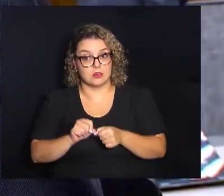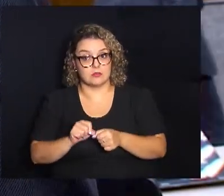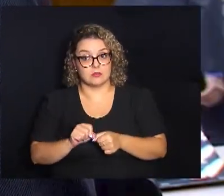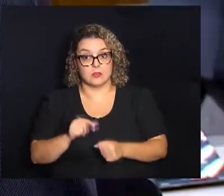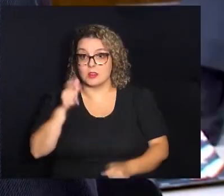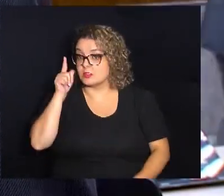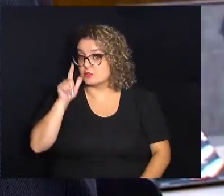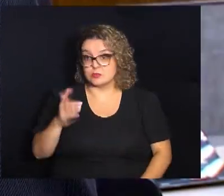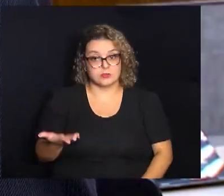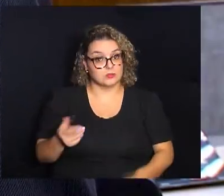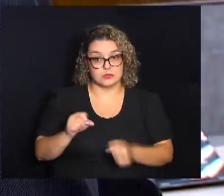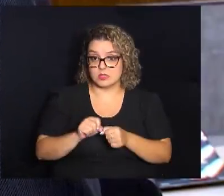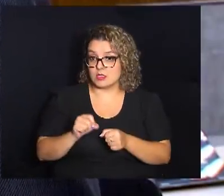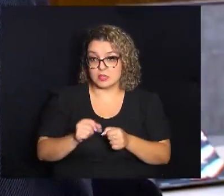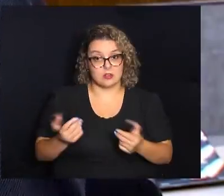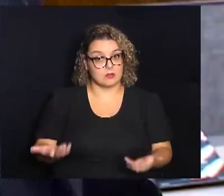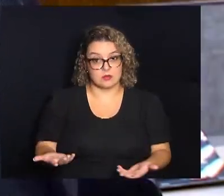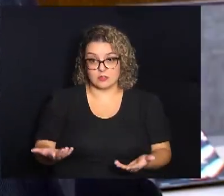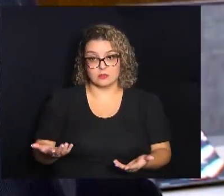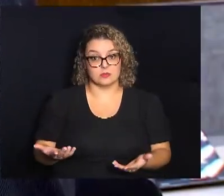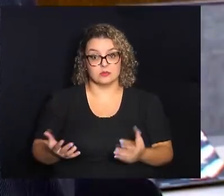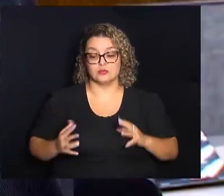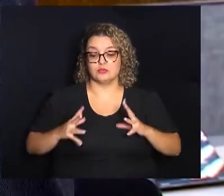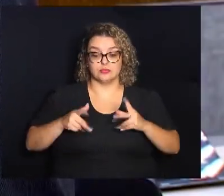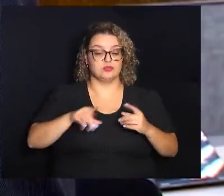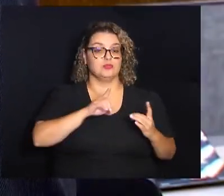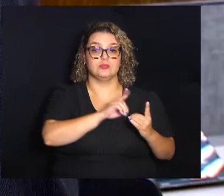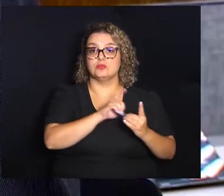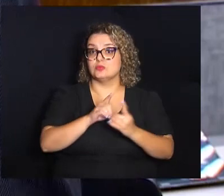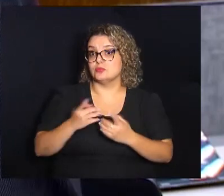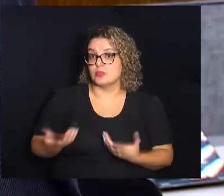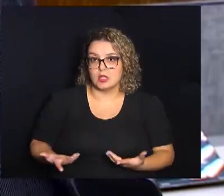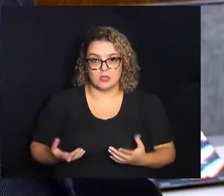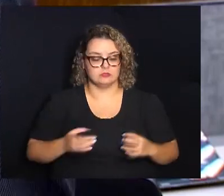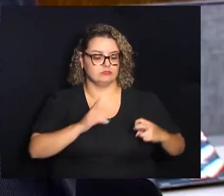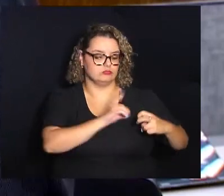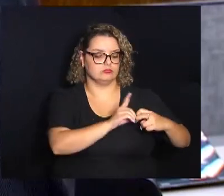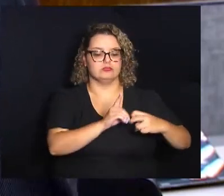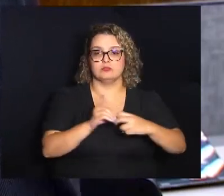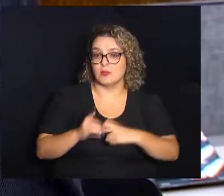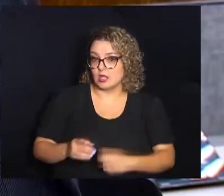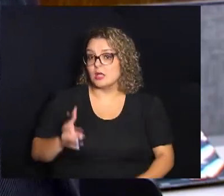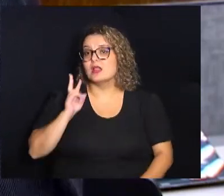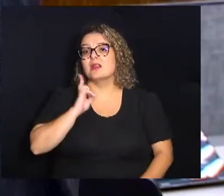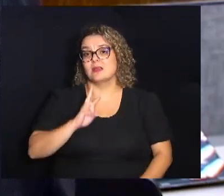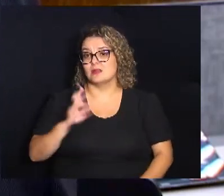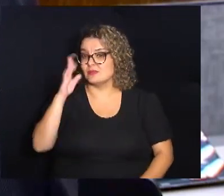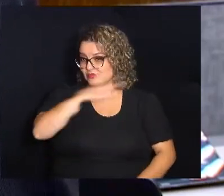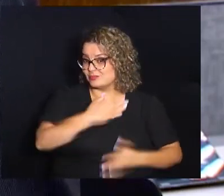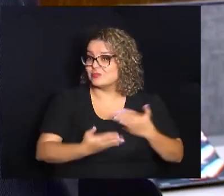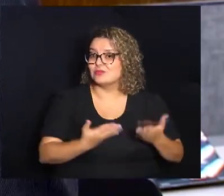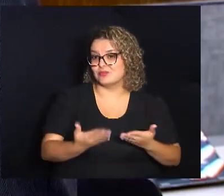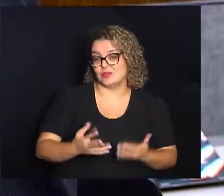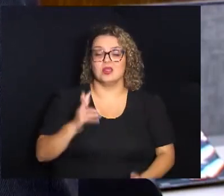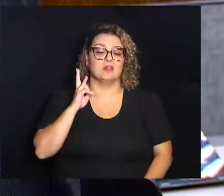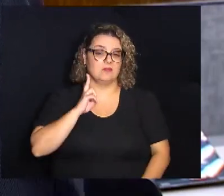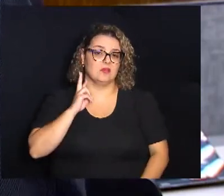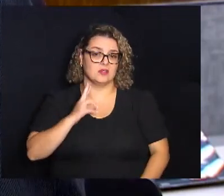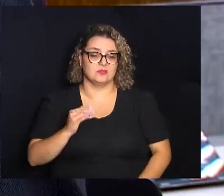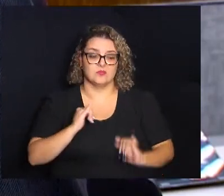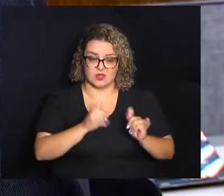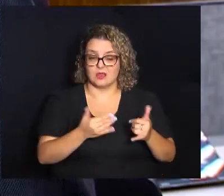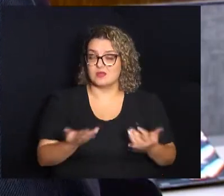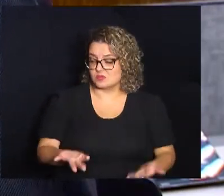conta de fazer, de atender todos esses animais que são inclusive vítimas de maus tratos, vítimas de